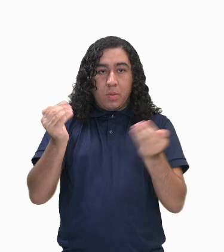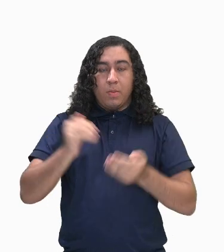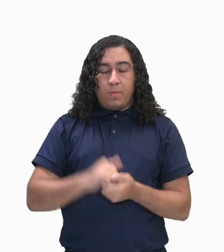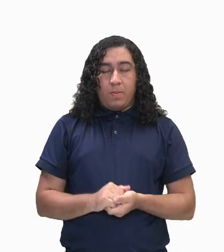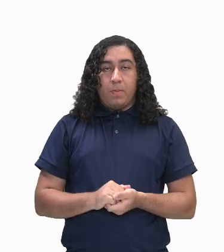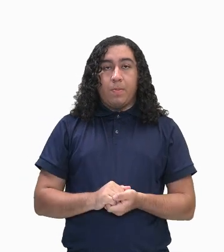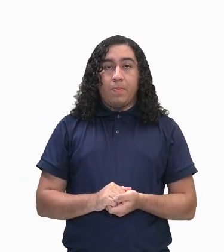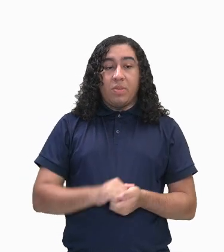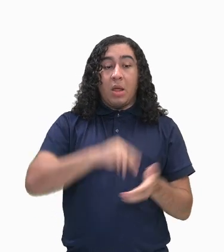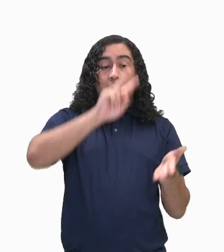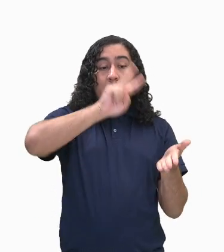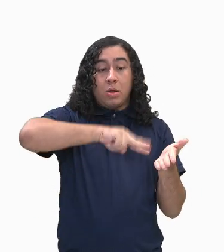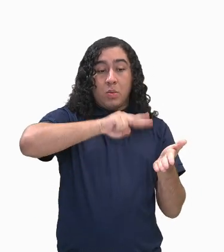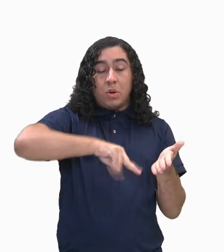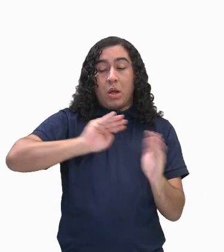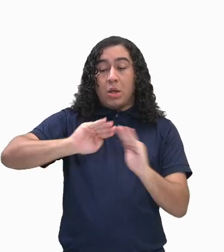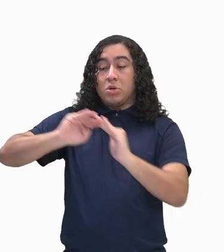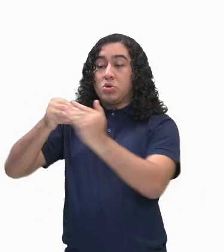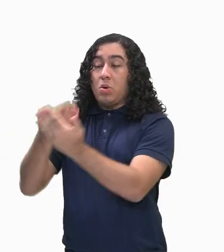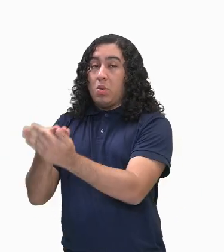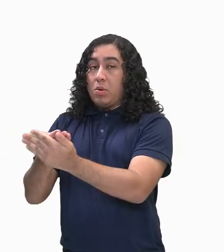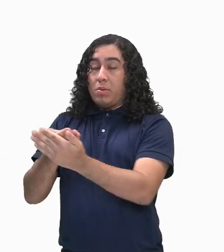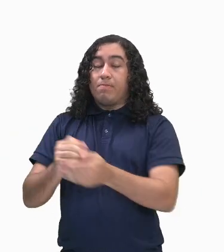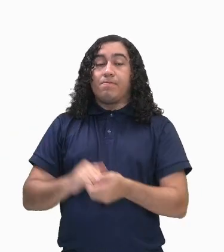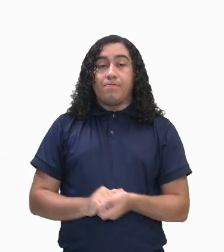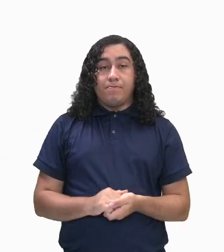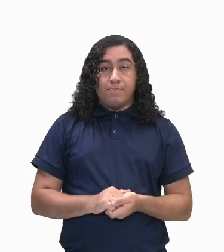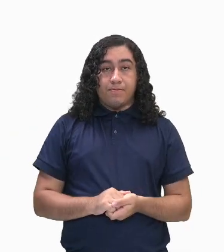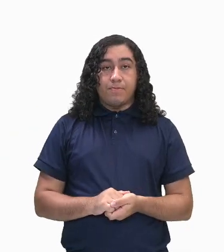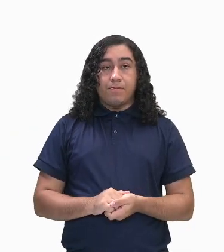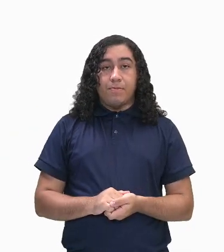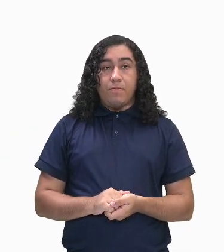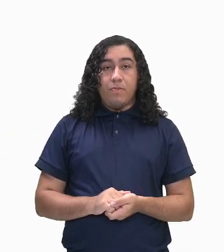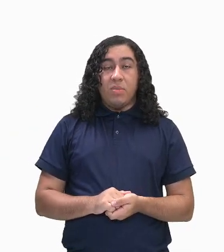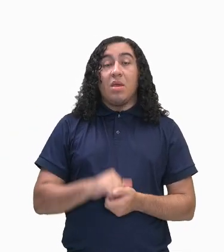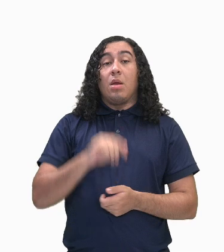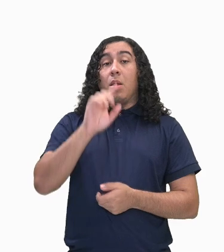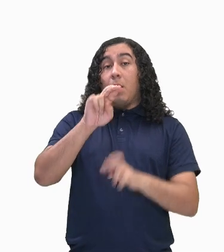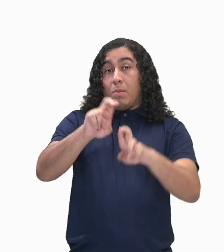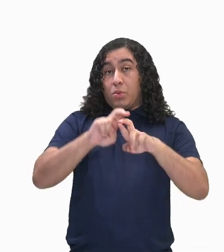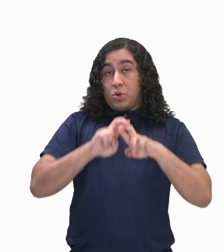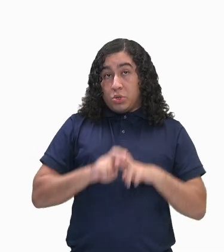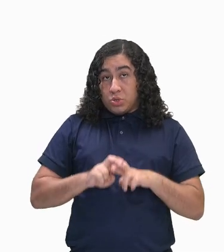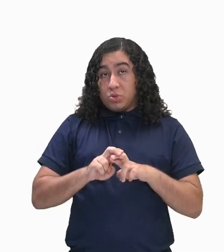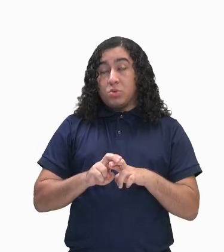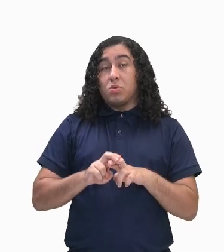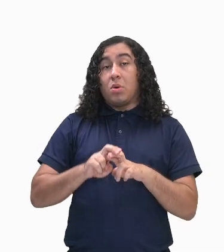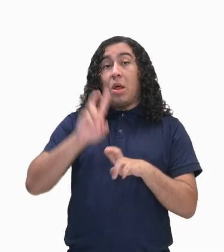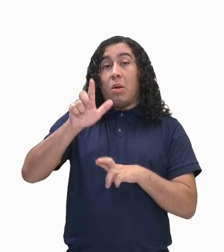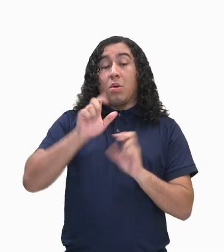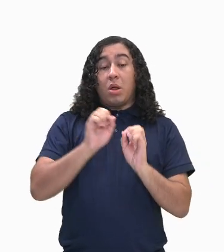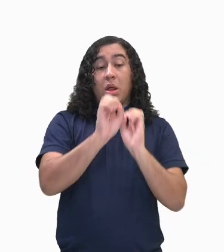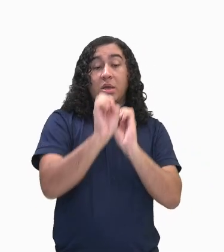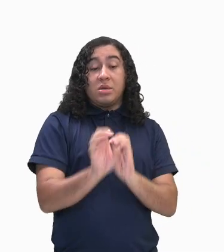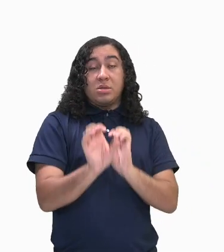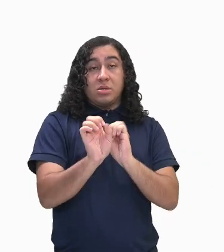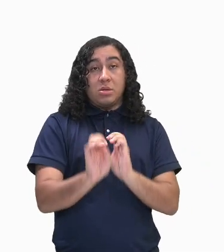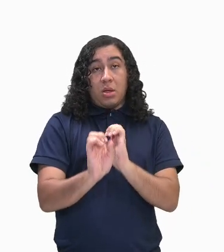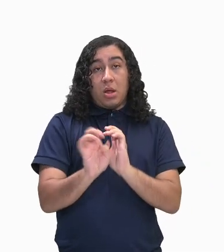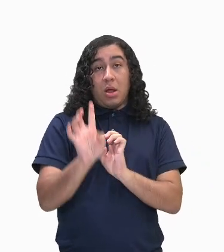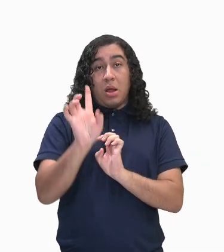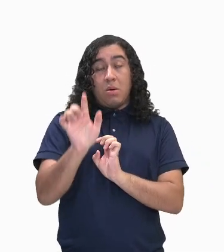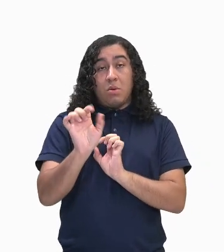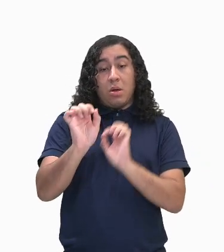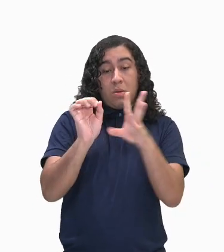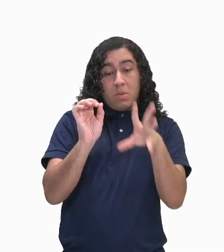a leitura e a escola. Nessa construção, o sentido de ensinar está sendo reforçado. Com